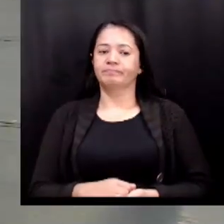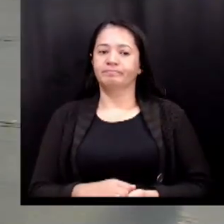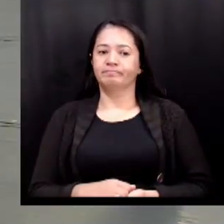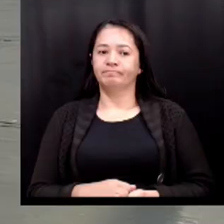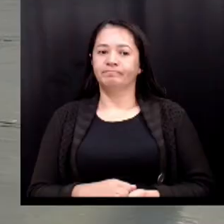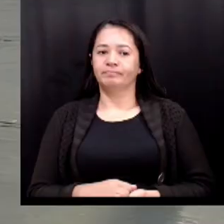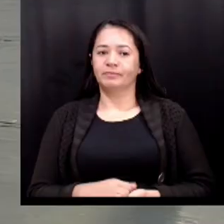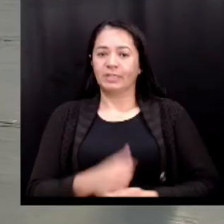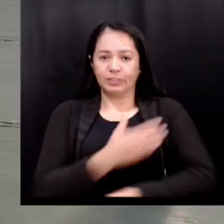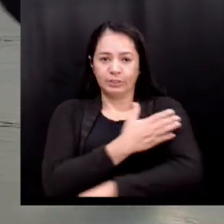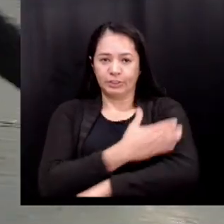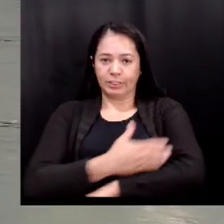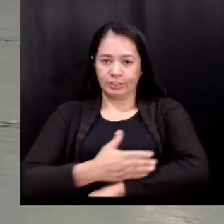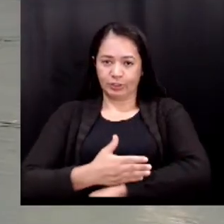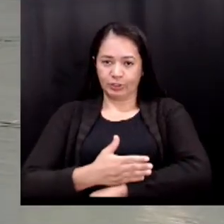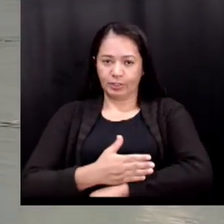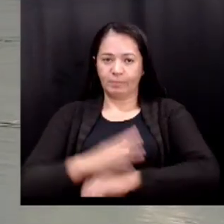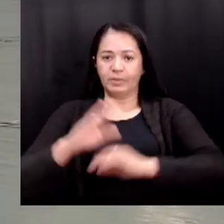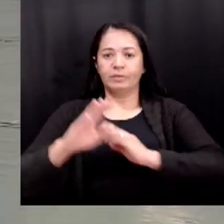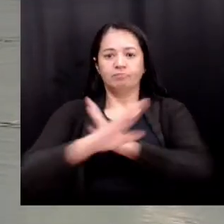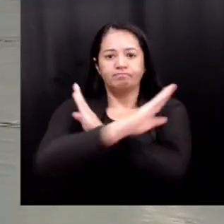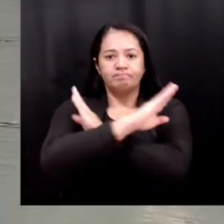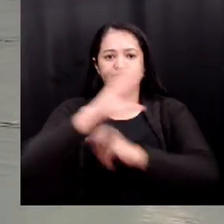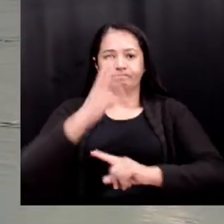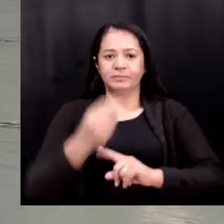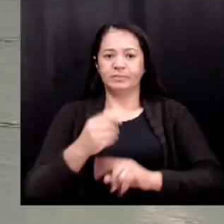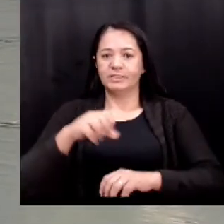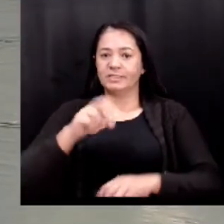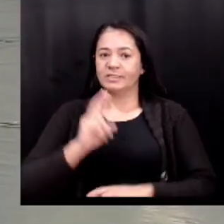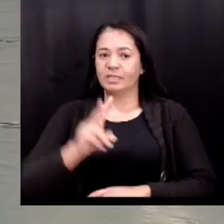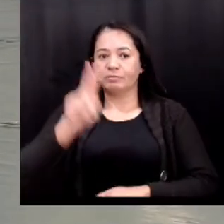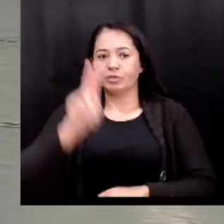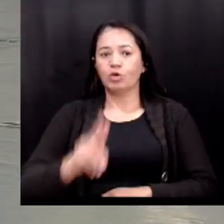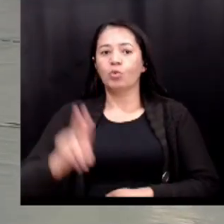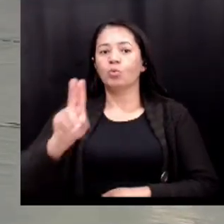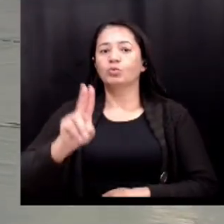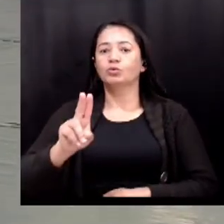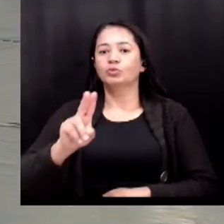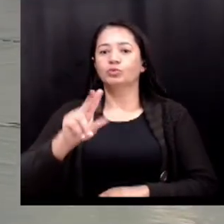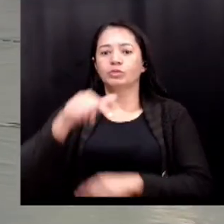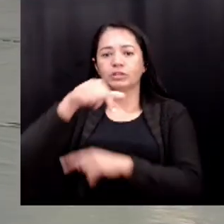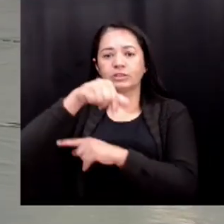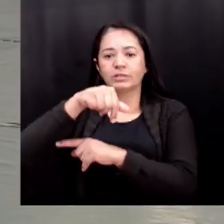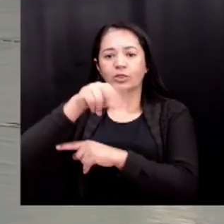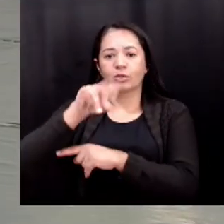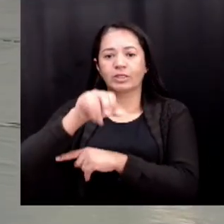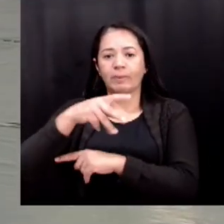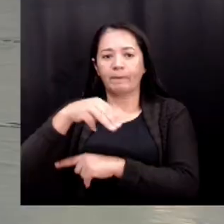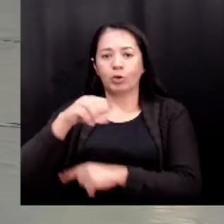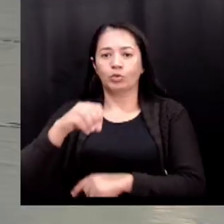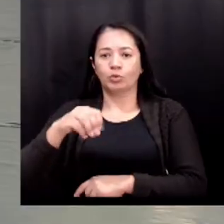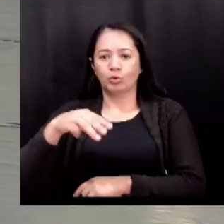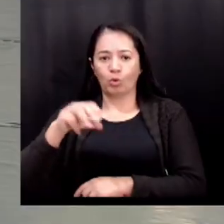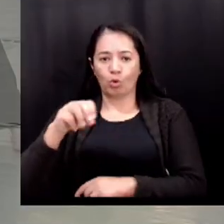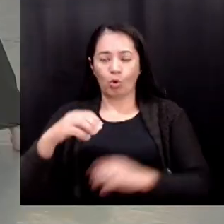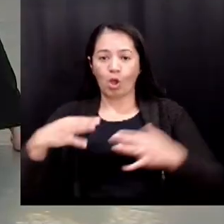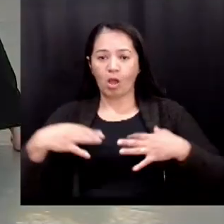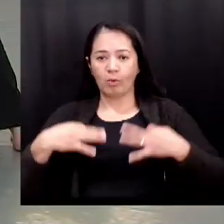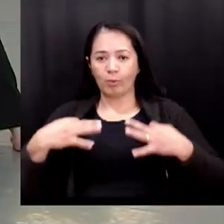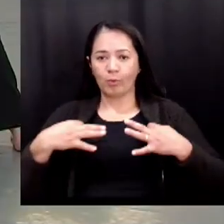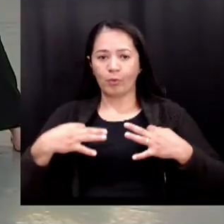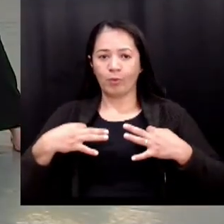Tradicionalmente a arte marcial japonesa ela sempre utilizou os kimonos, né? Kimono na verdade é roupa e o nosso ele se chama